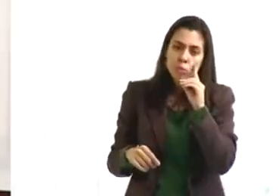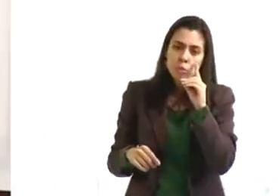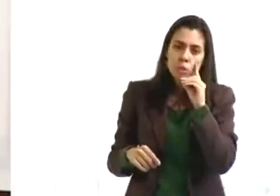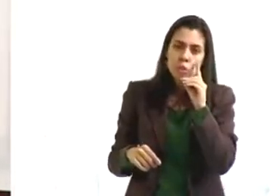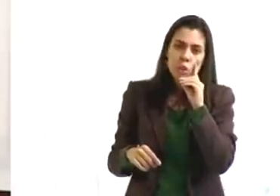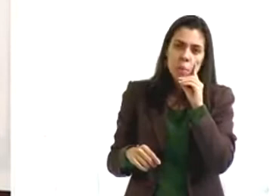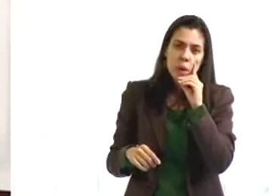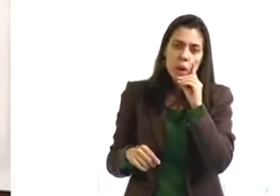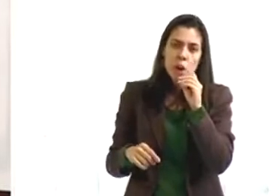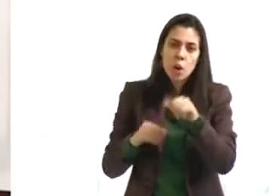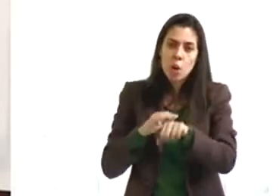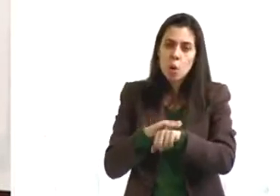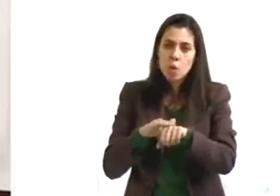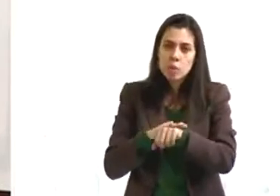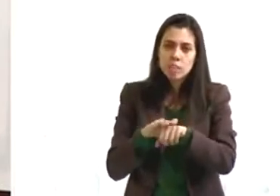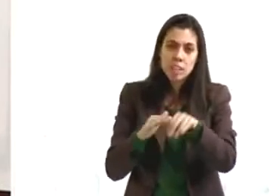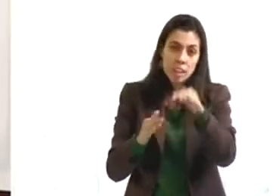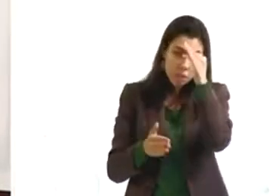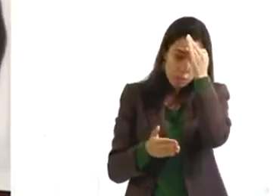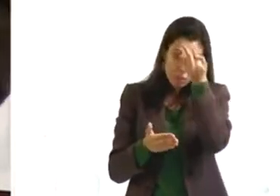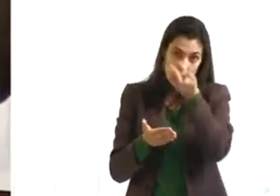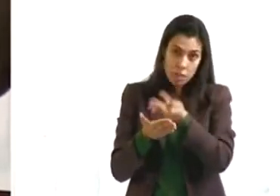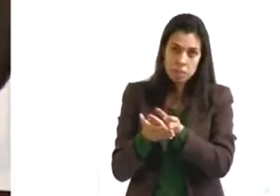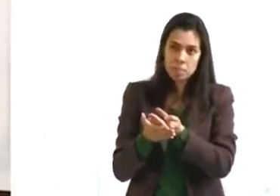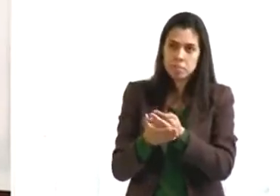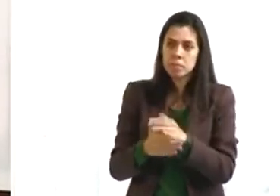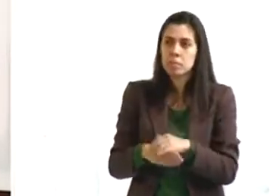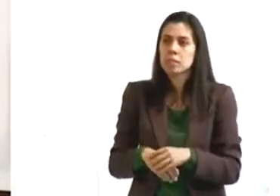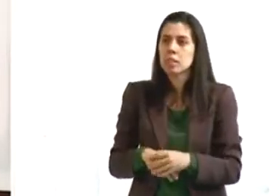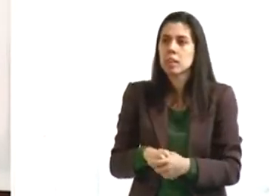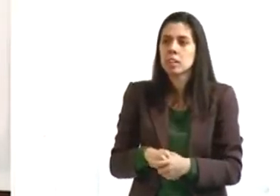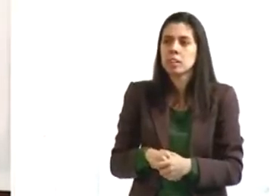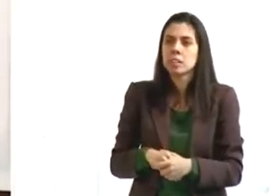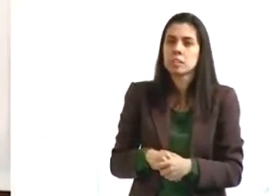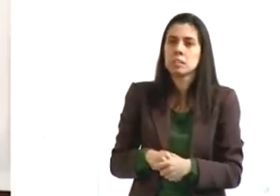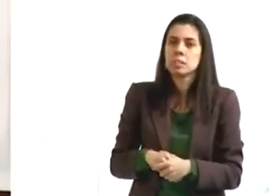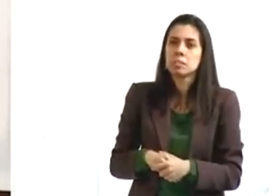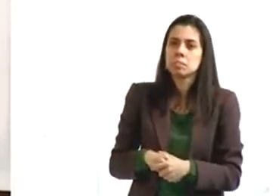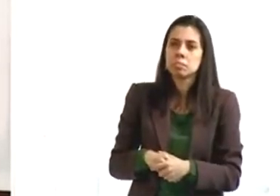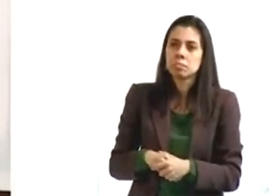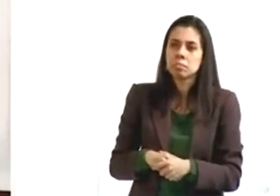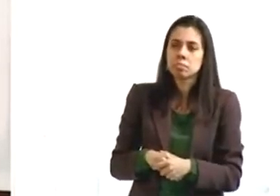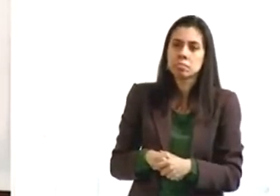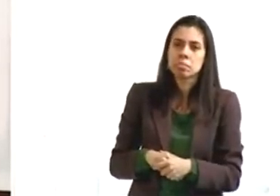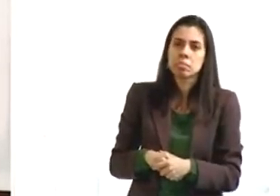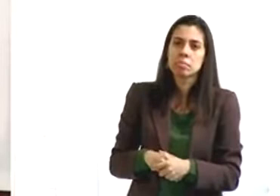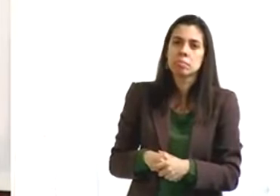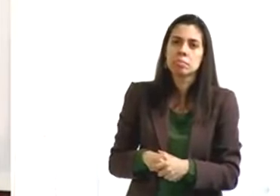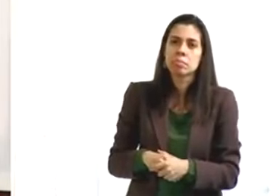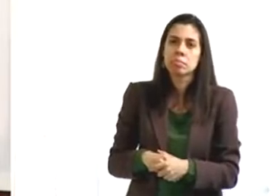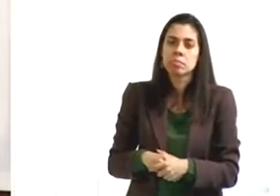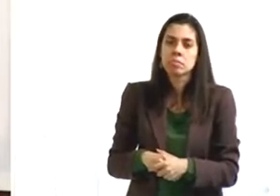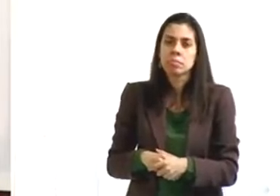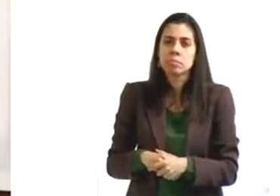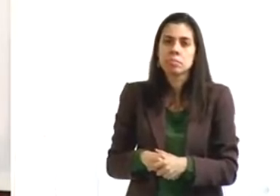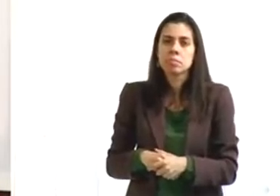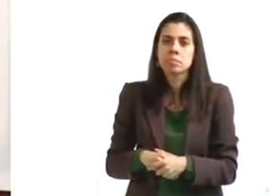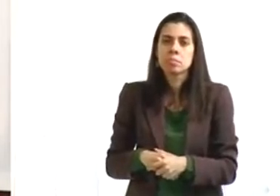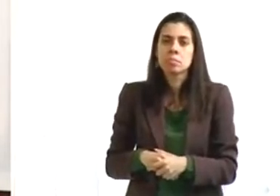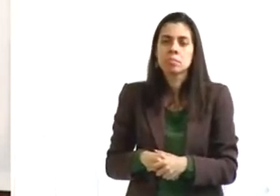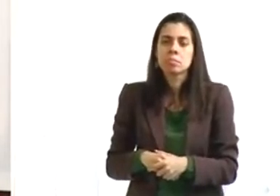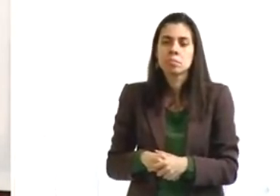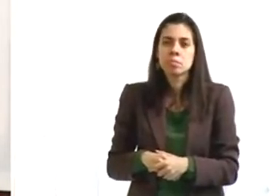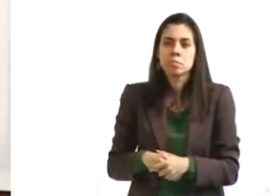família, seja do seu convívio no trabalho, nos seus estudos, seja com uma pessoa estranha que você não sabe muito da sua